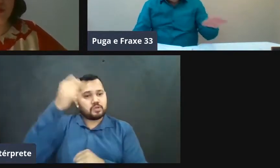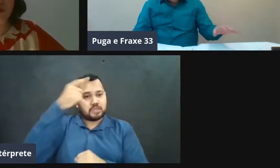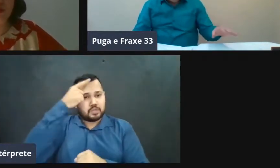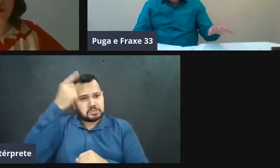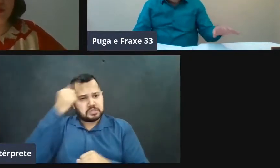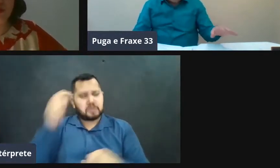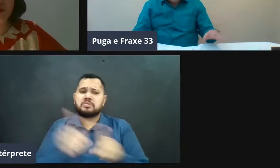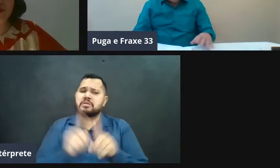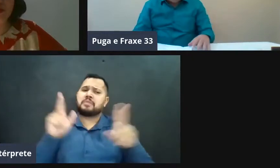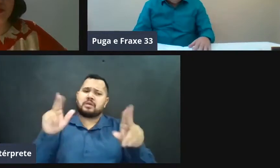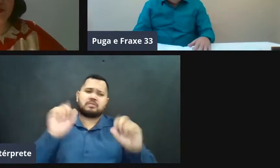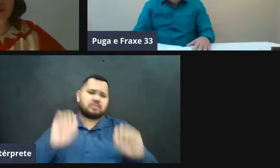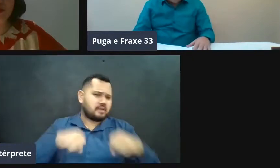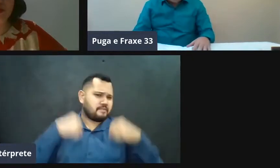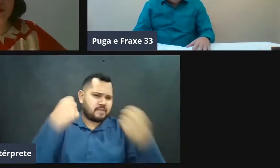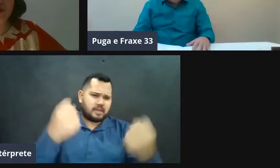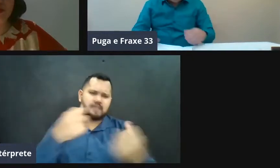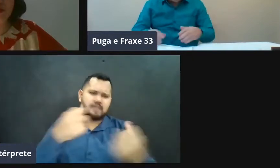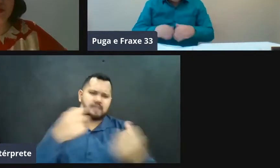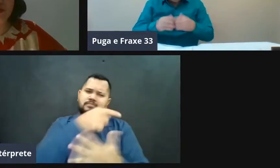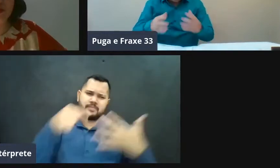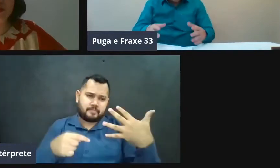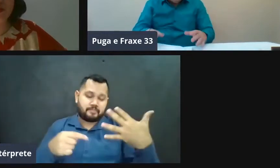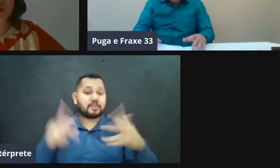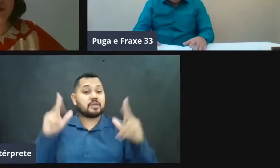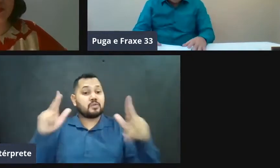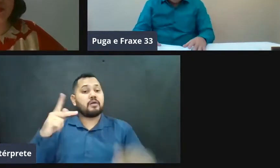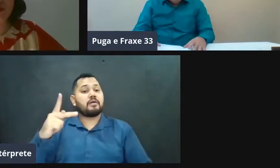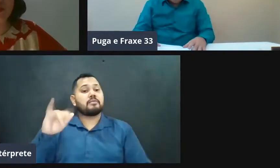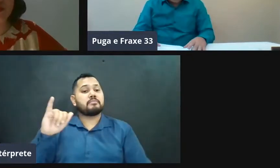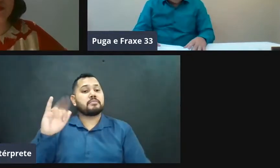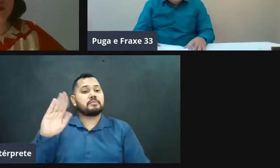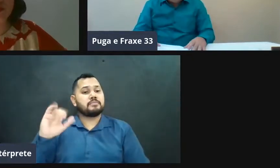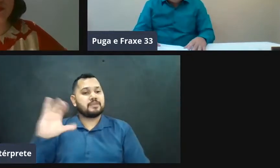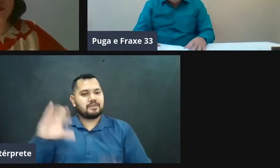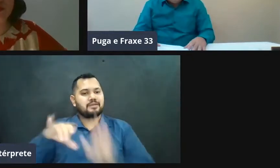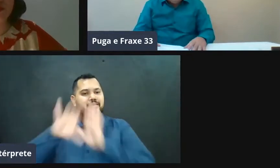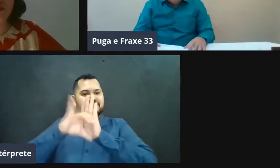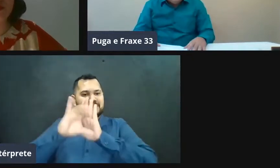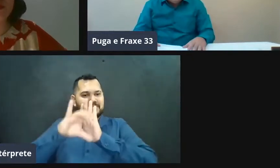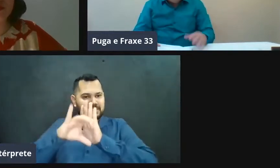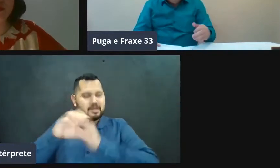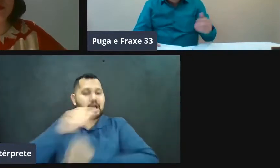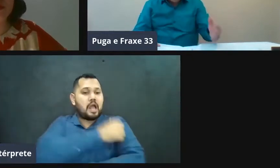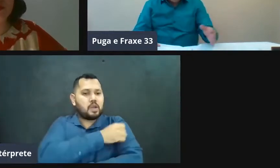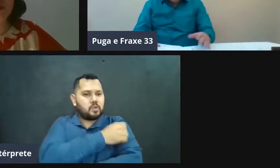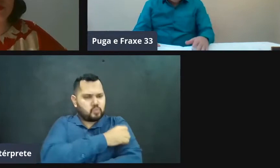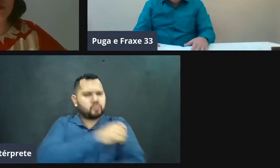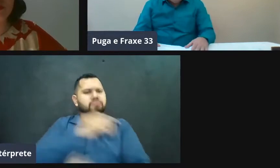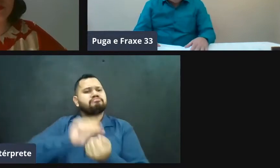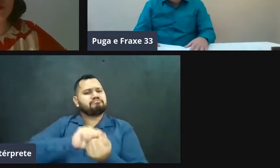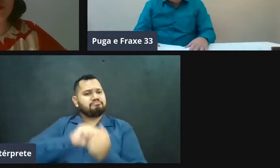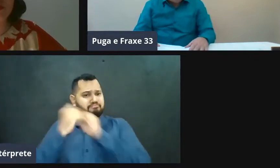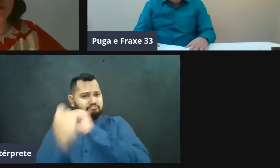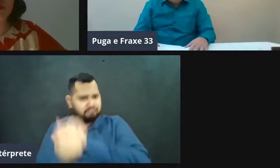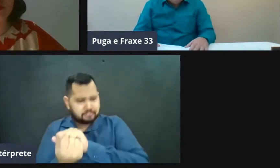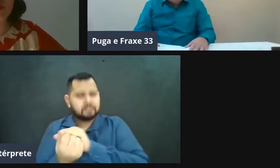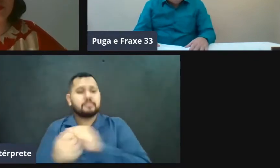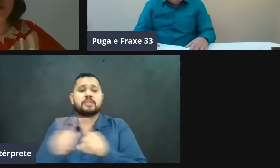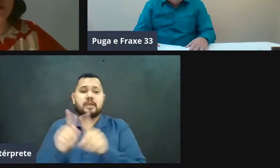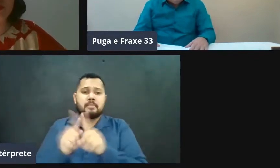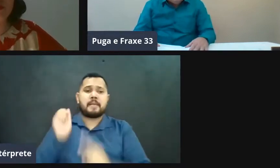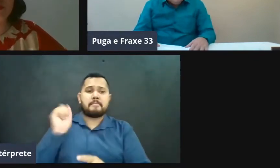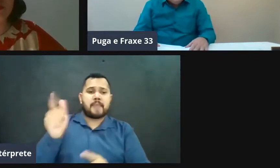Também protegemos os alunos do PIBIC na medida que eles também precisaram, né, usar, se reinventar, e o pagamento das bolsas